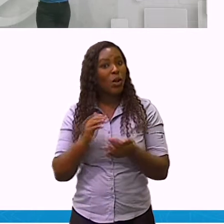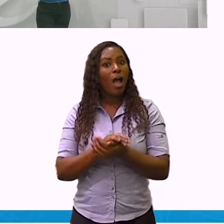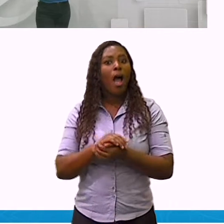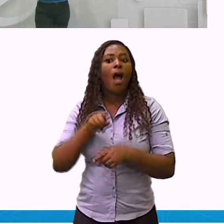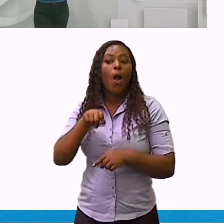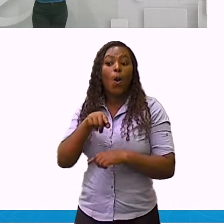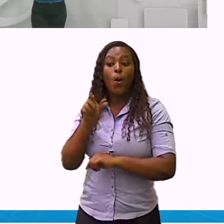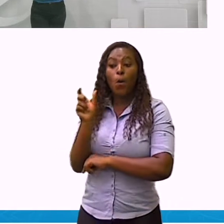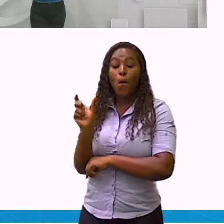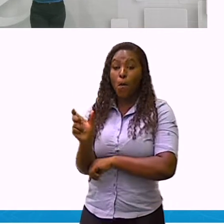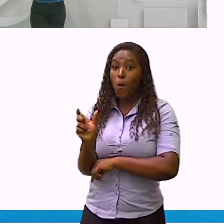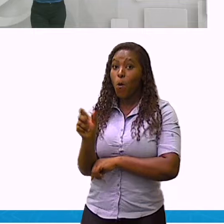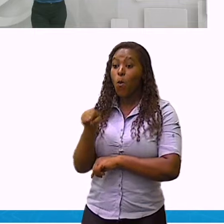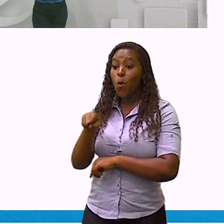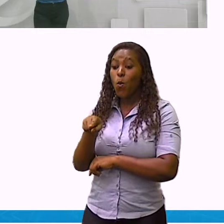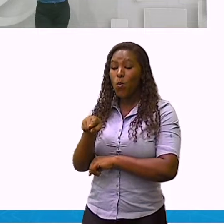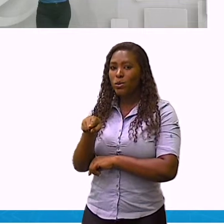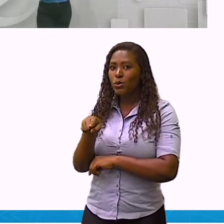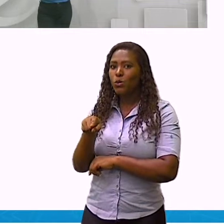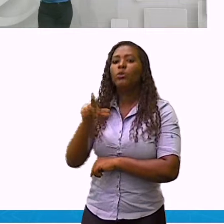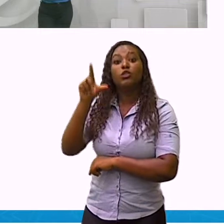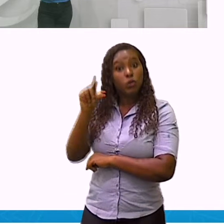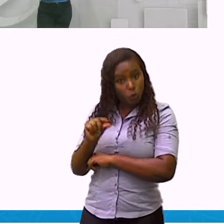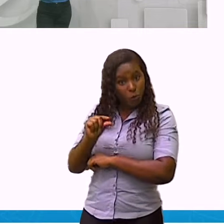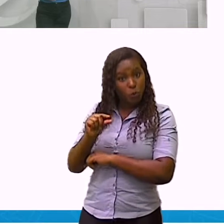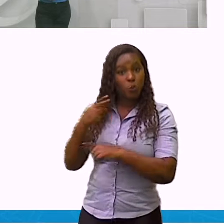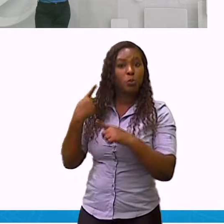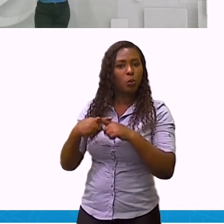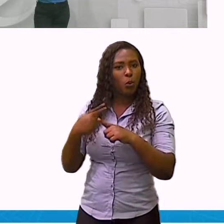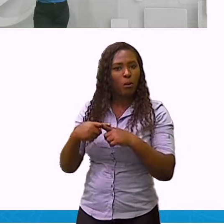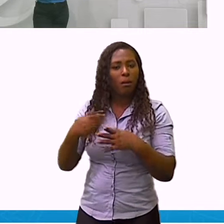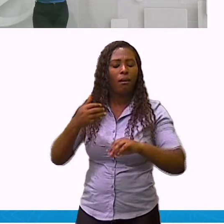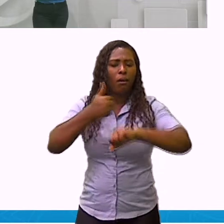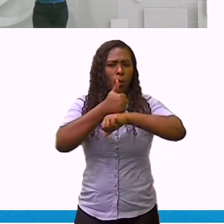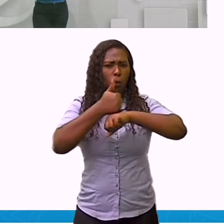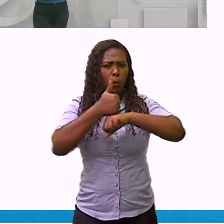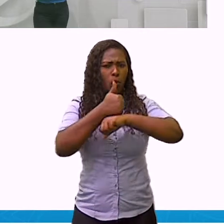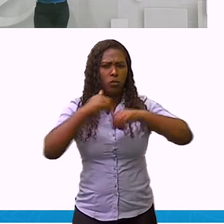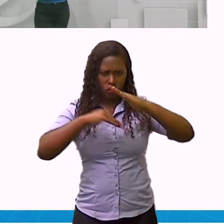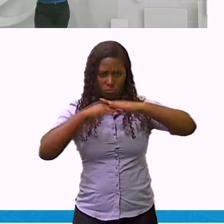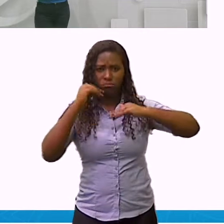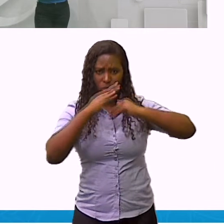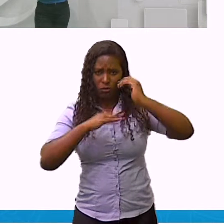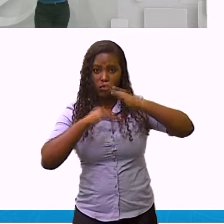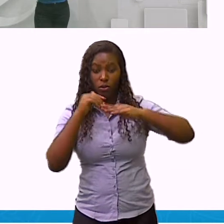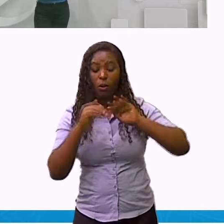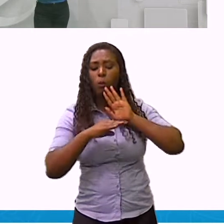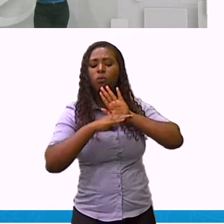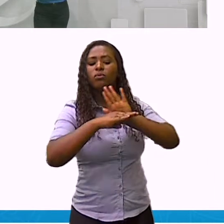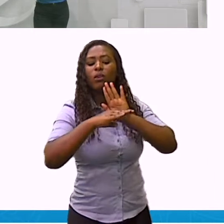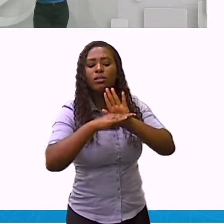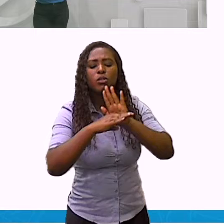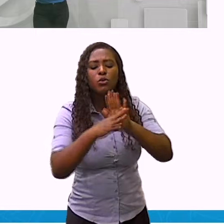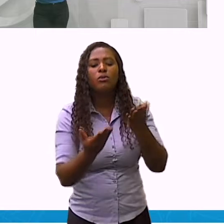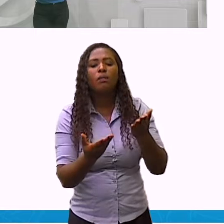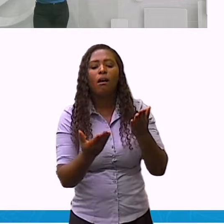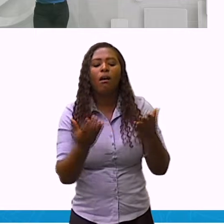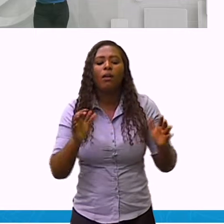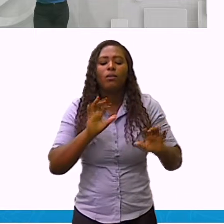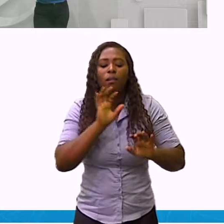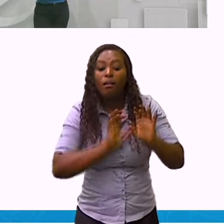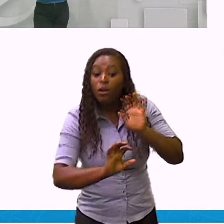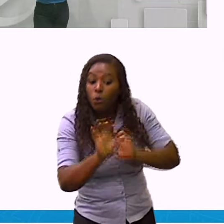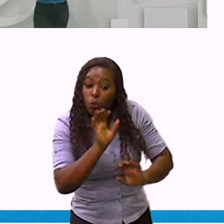existe uma precaução. A sabedoria, ela também contribui muito. Você não consegue